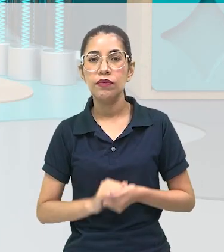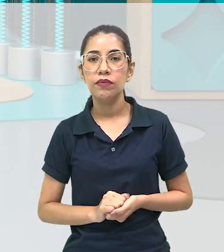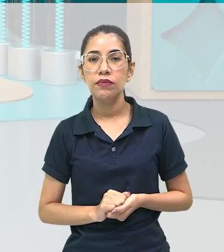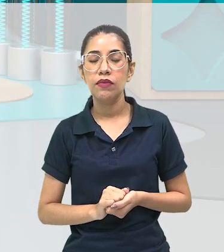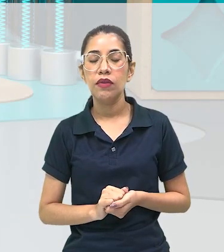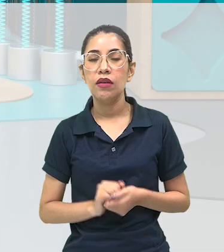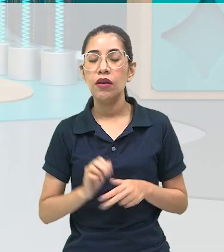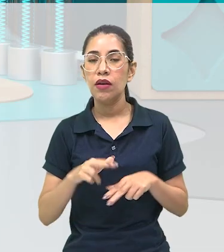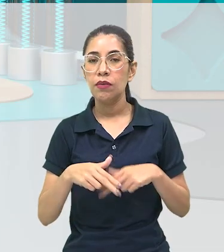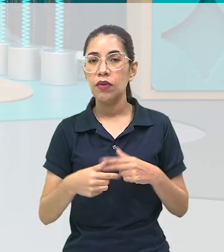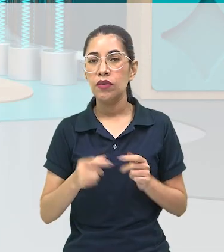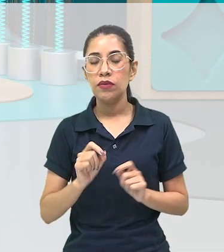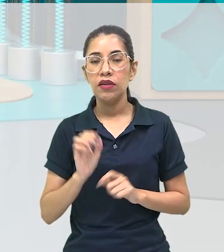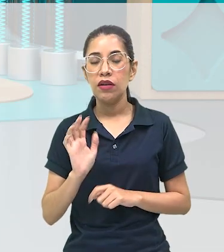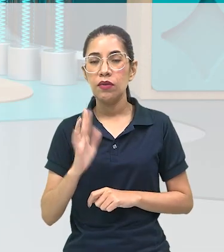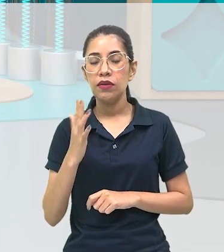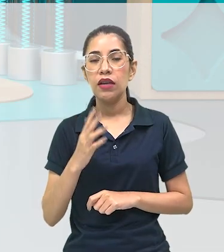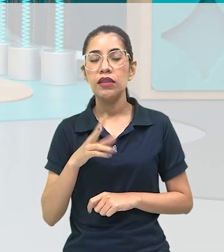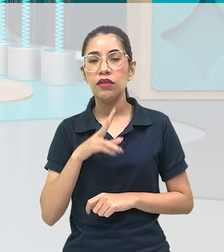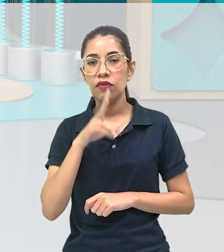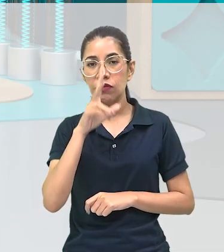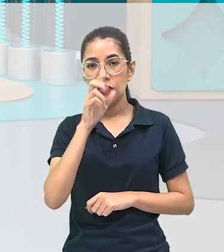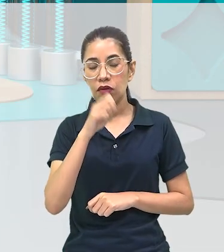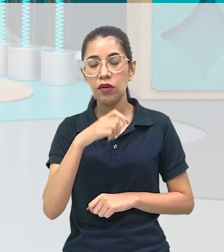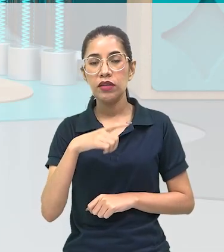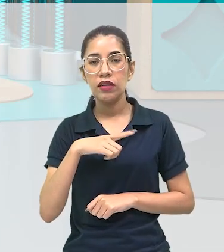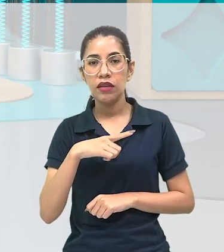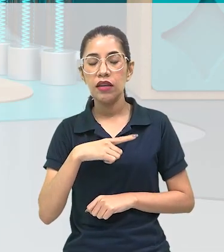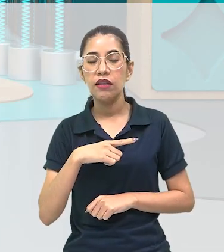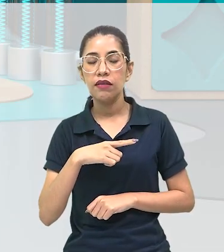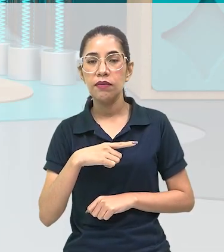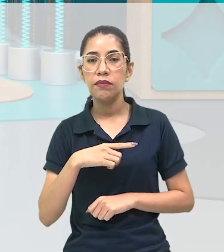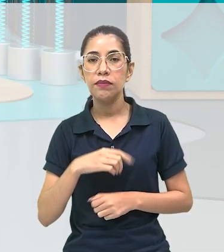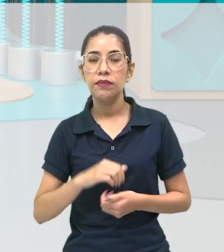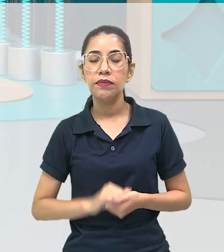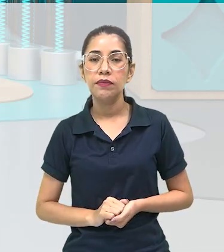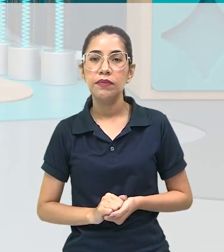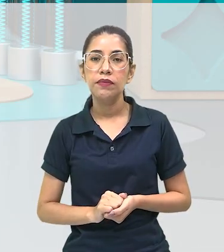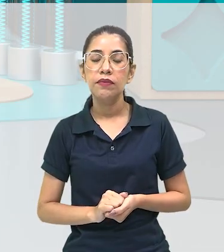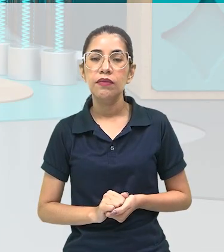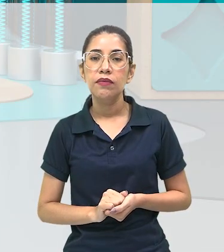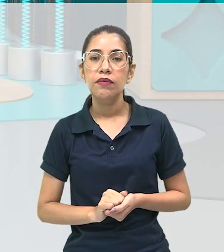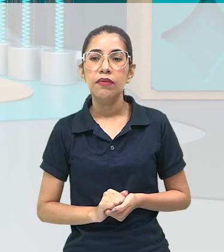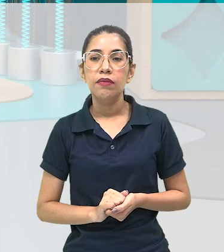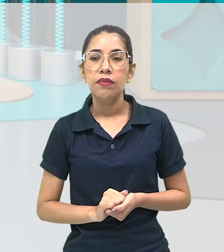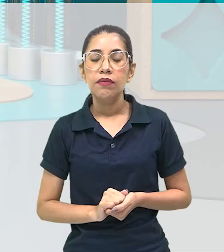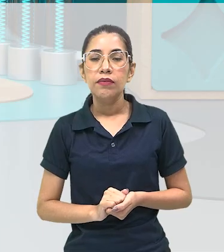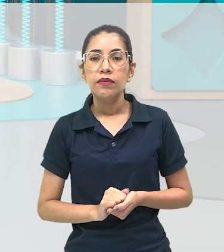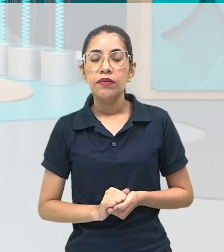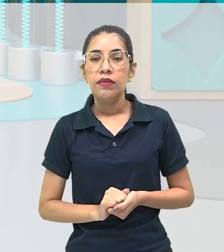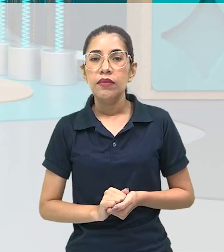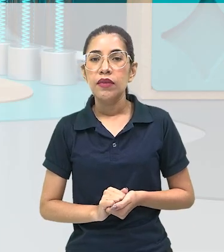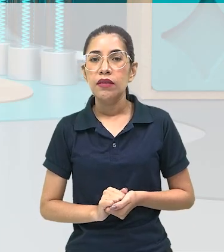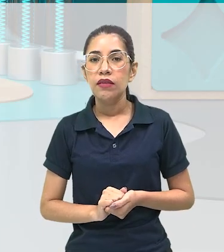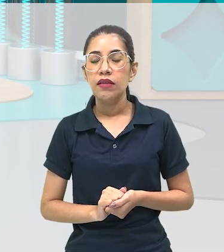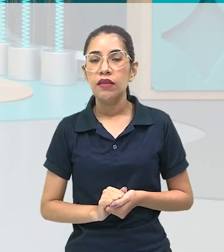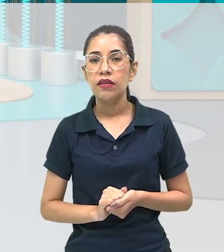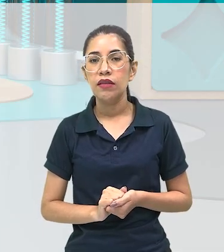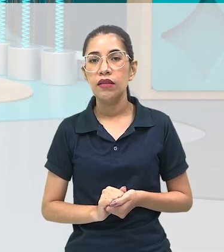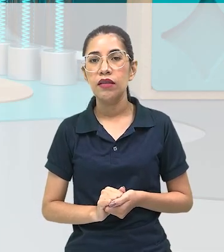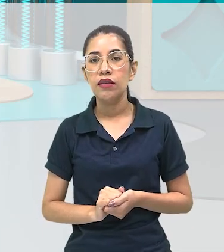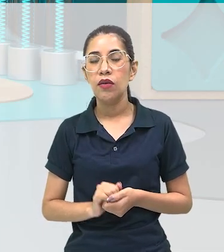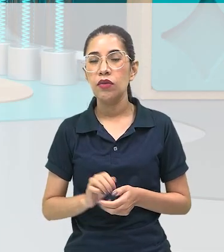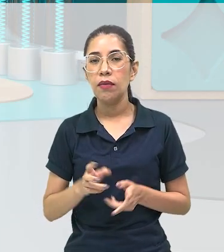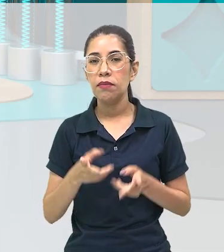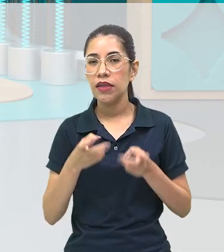né? Então, isso faz com que eles sejam extremamente grandes e fortes. Tá? Então, não se deixem levar